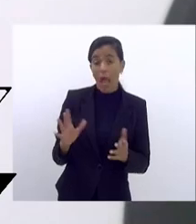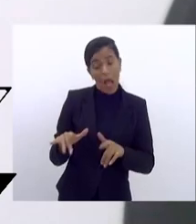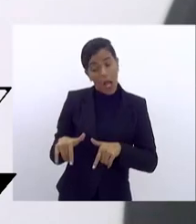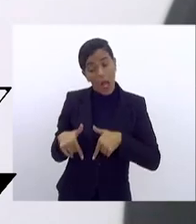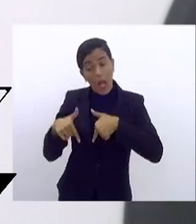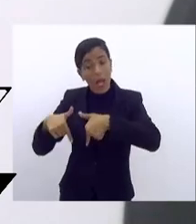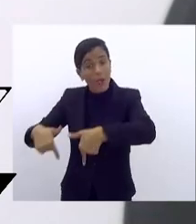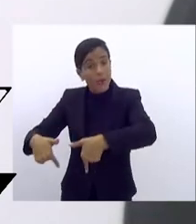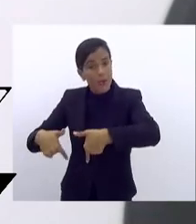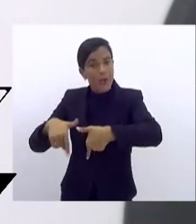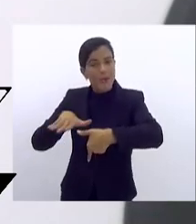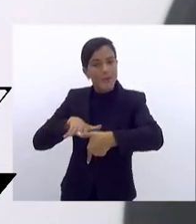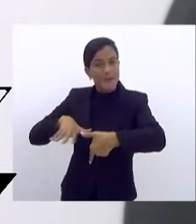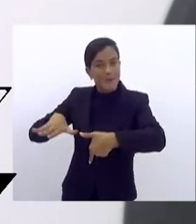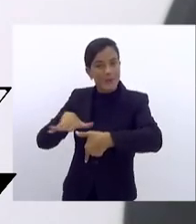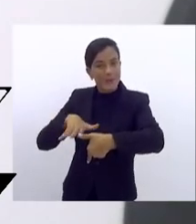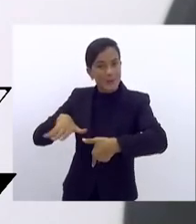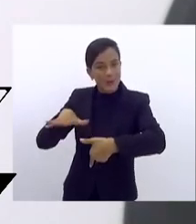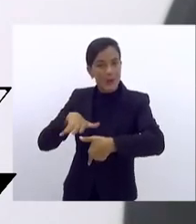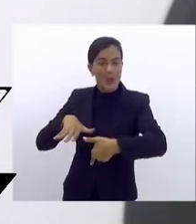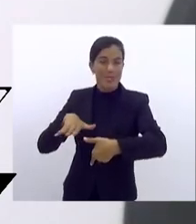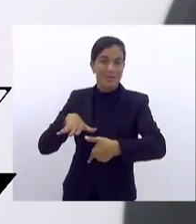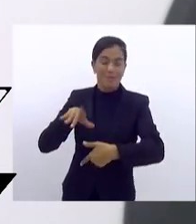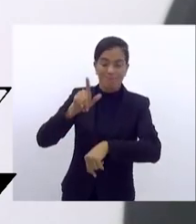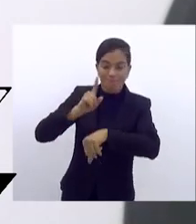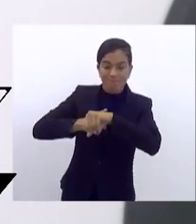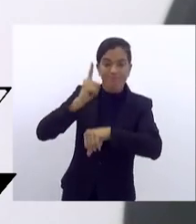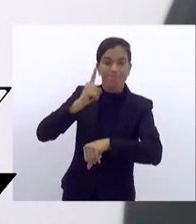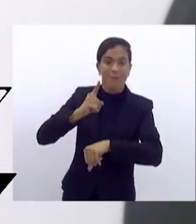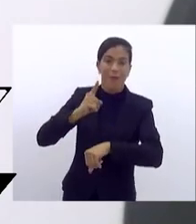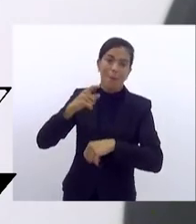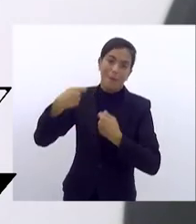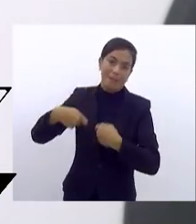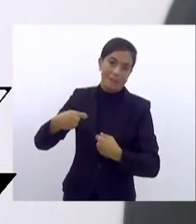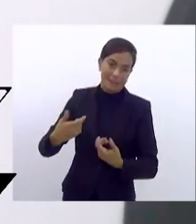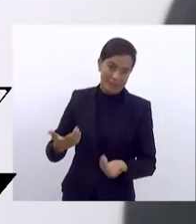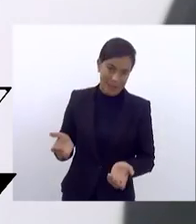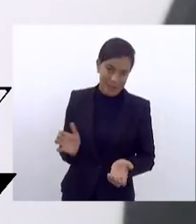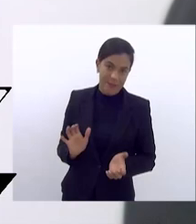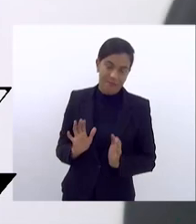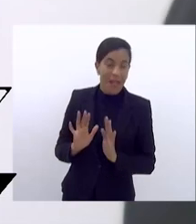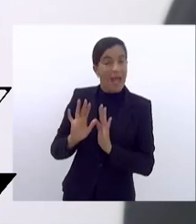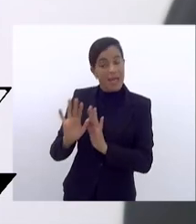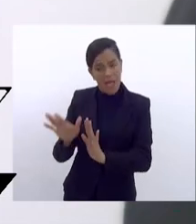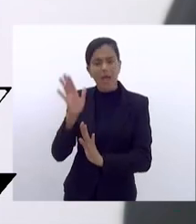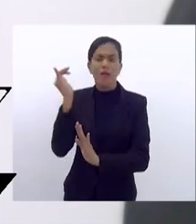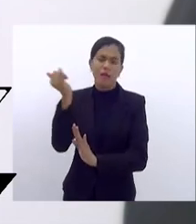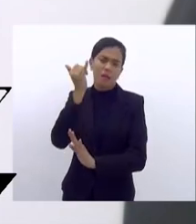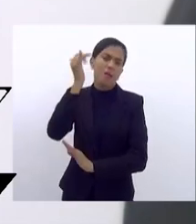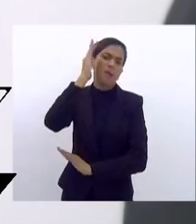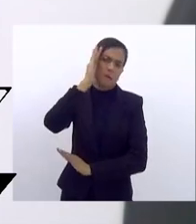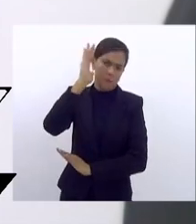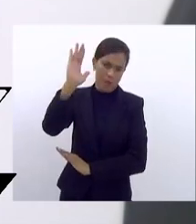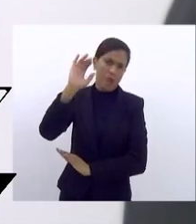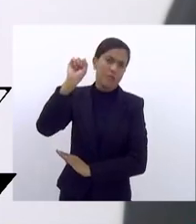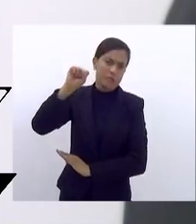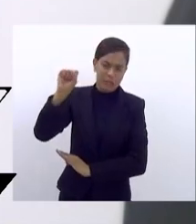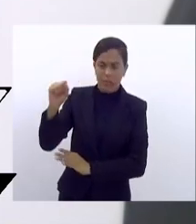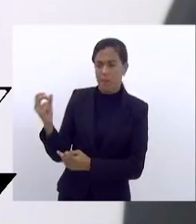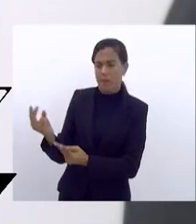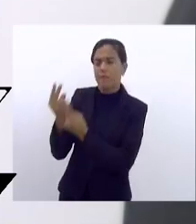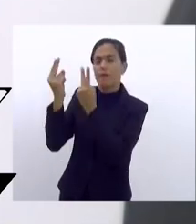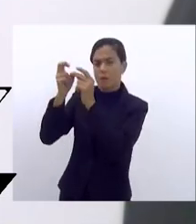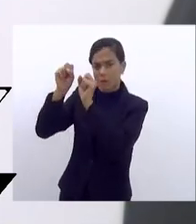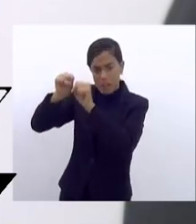atuam sempre em situações instantes quando se precisa e isso é fundamental e a gente precisa enaltecer